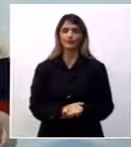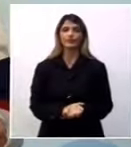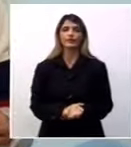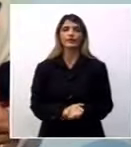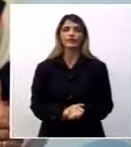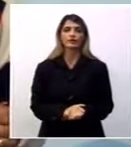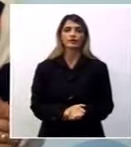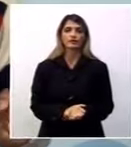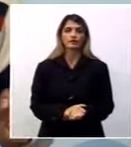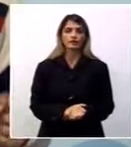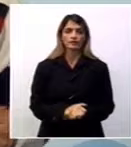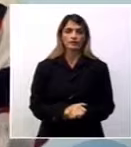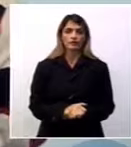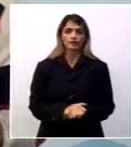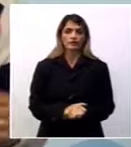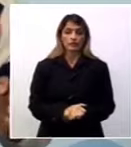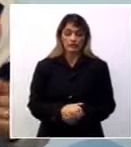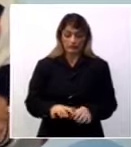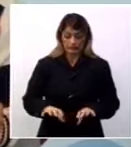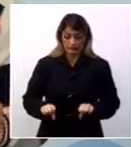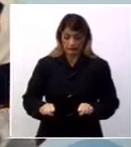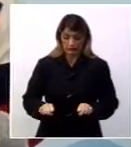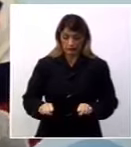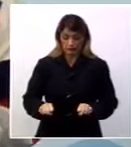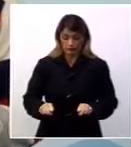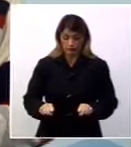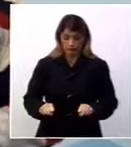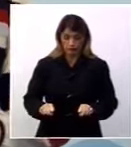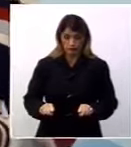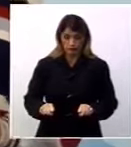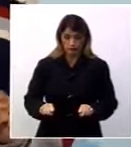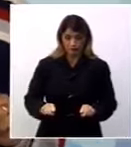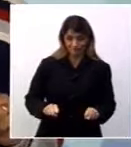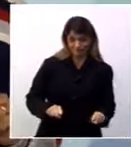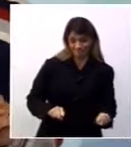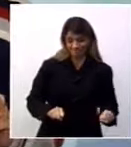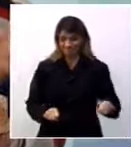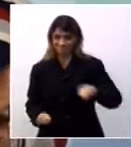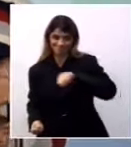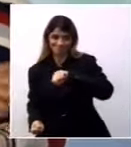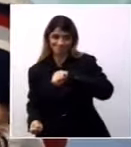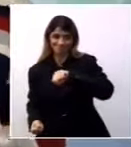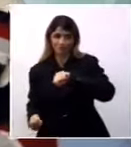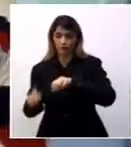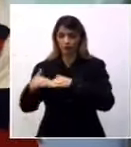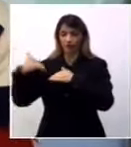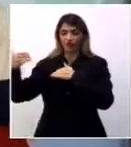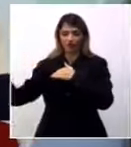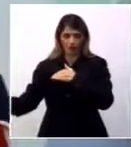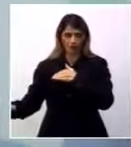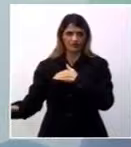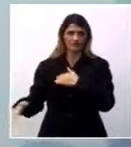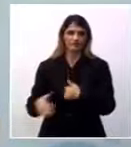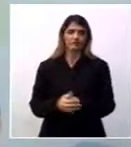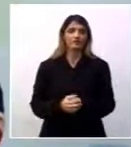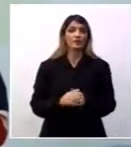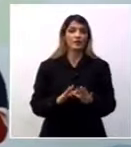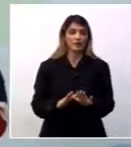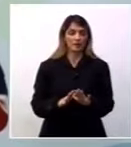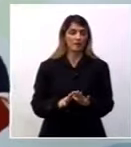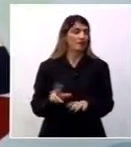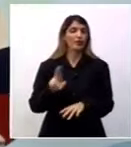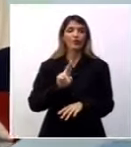Você segura no colchonete, na corda, e você pode deslocar essa pessoa para fora. Né? Nós apelidamos